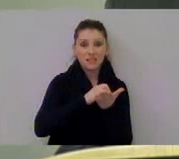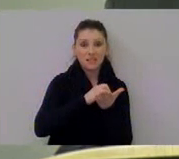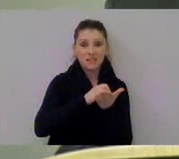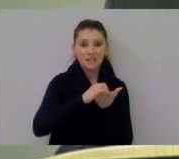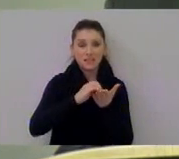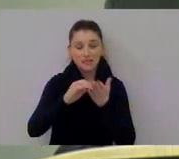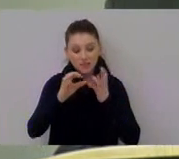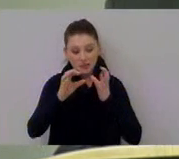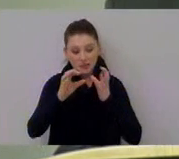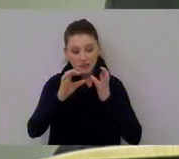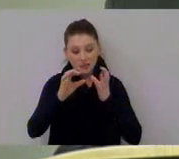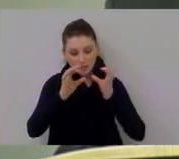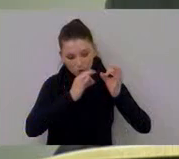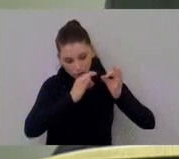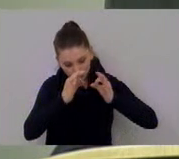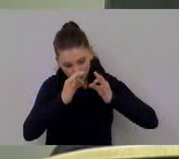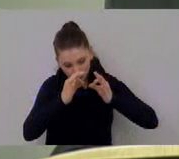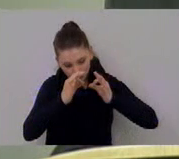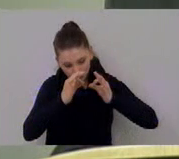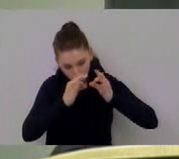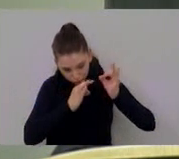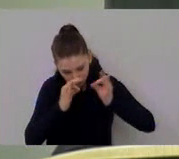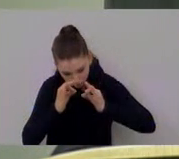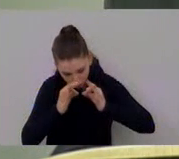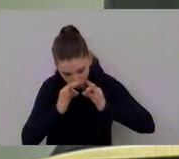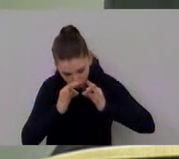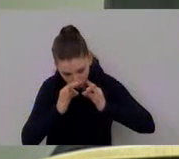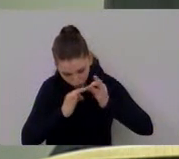coloque essas máquinas,